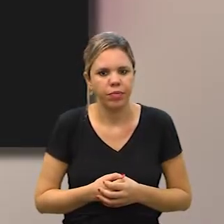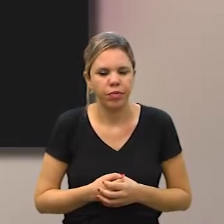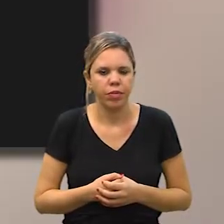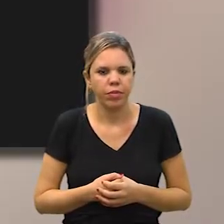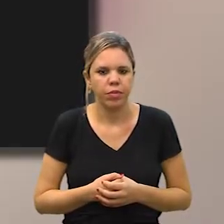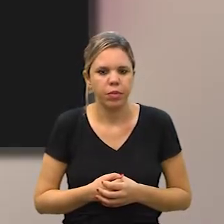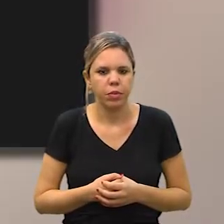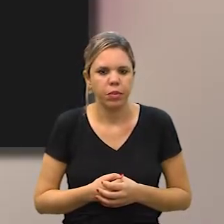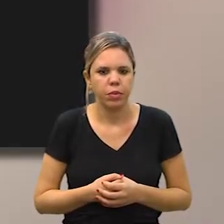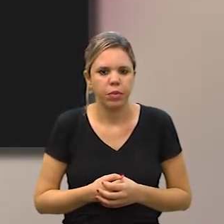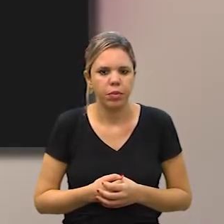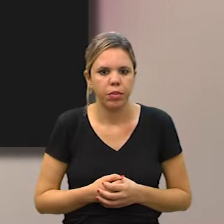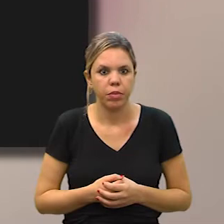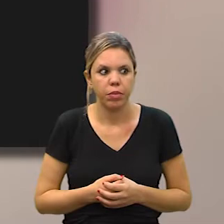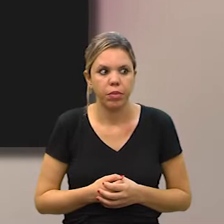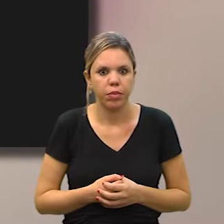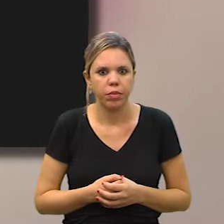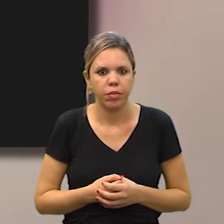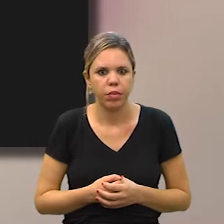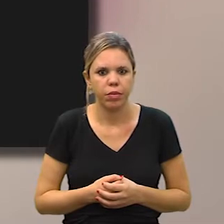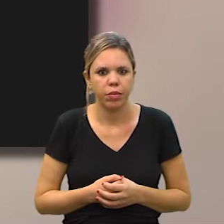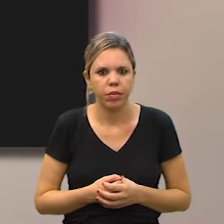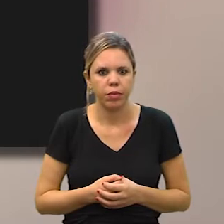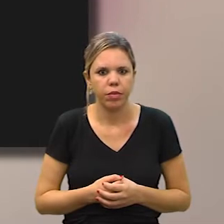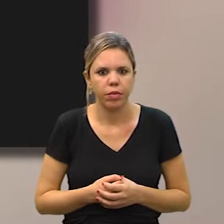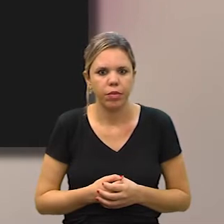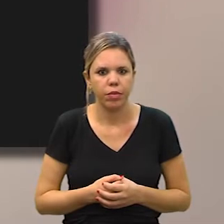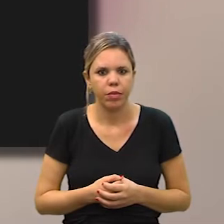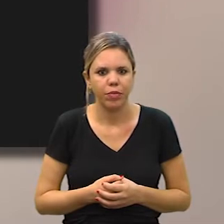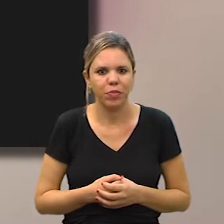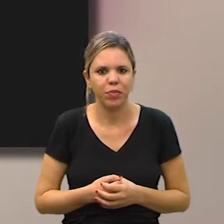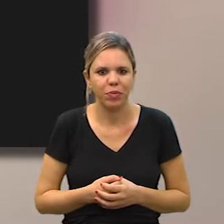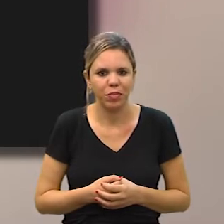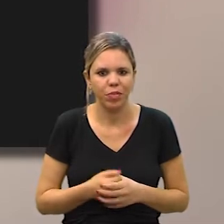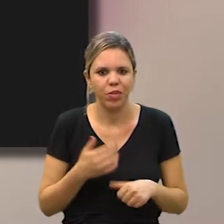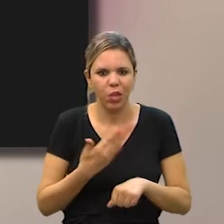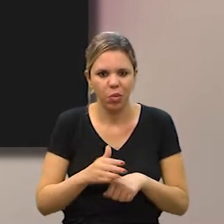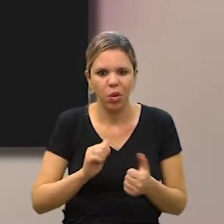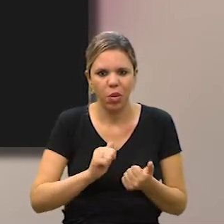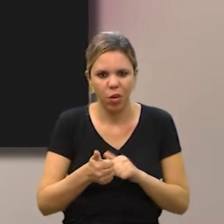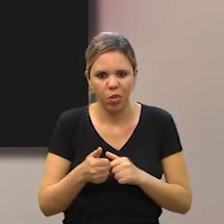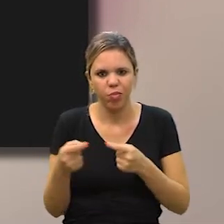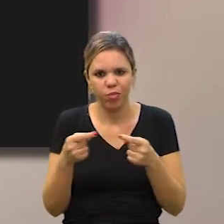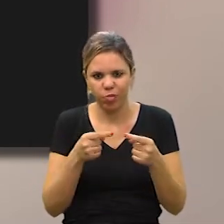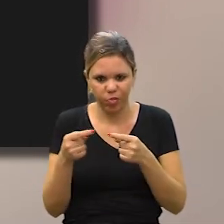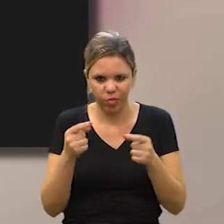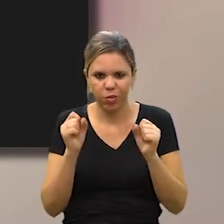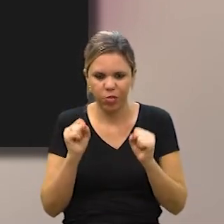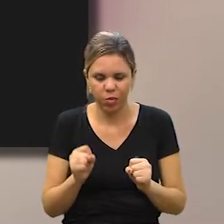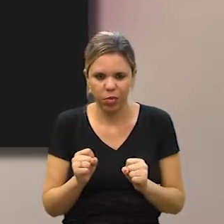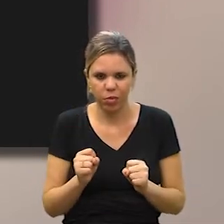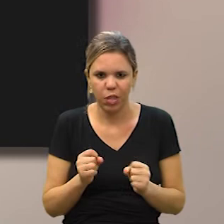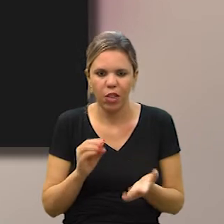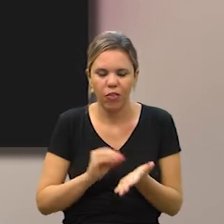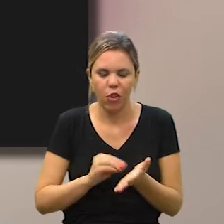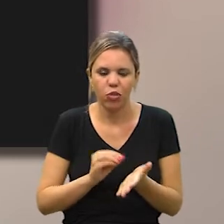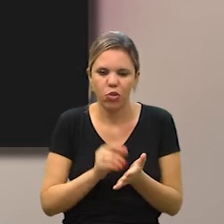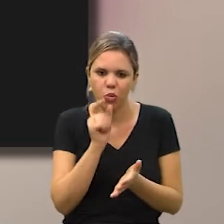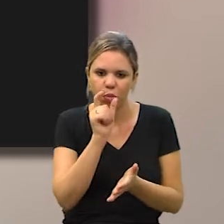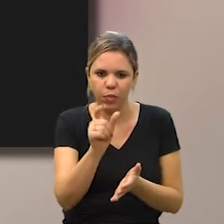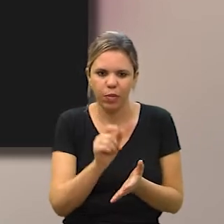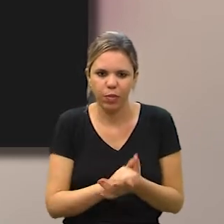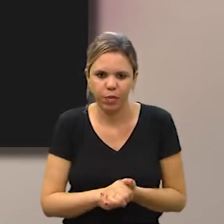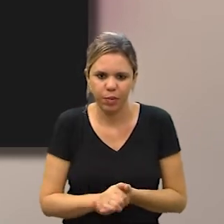corra mais ai vamos dizer assim mais parte praticar o esporte competitivo desculpa Faltou